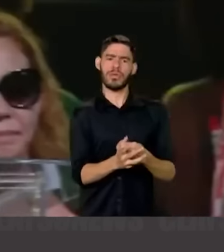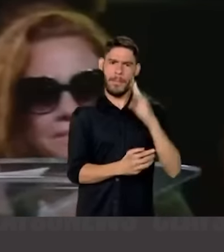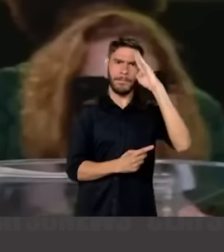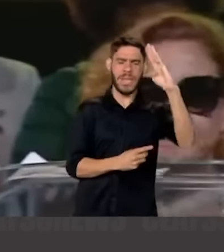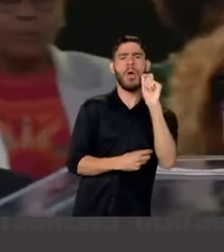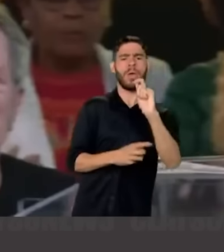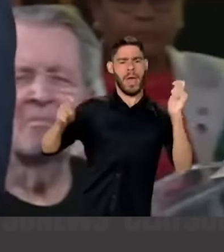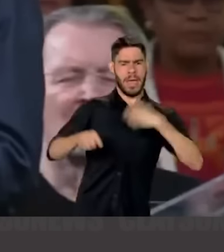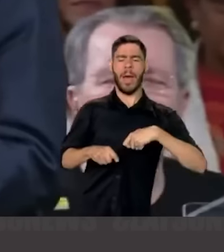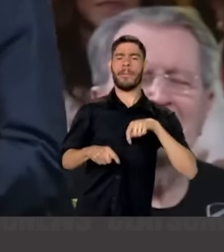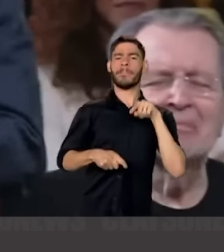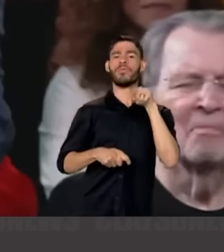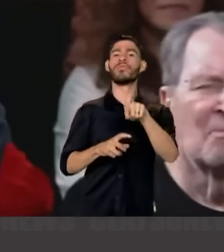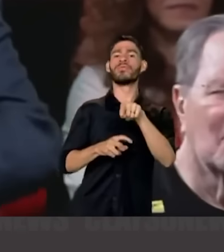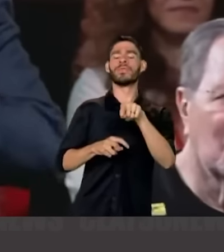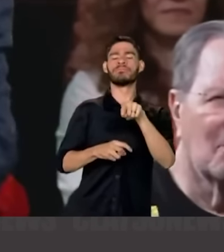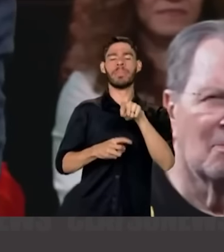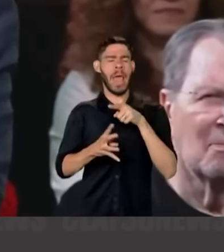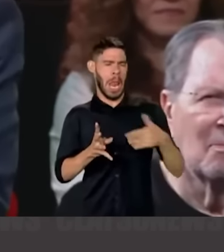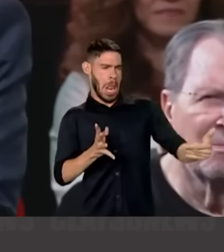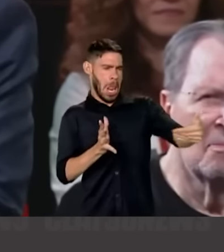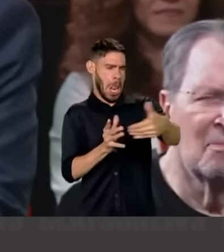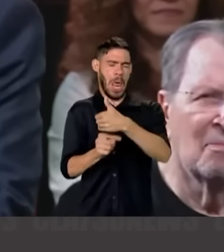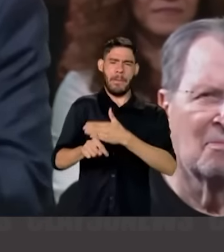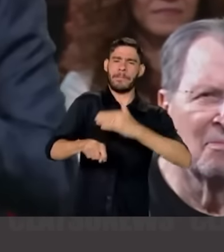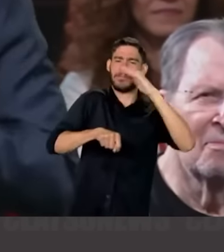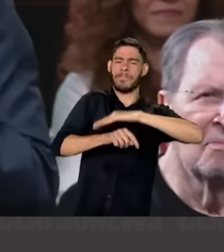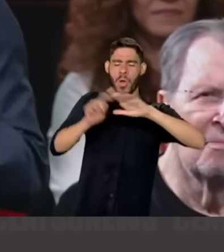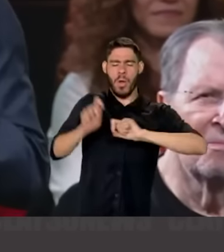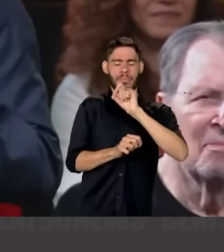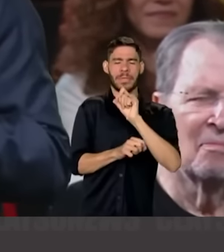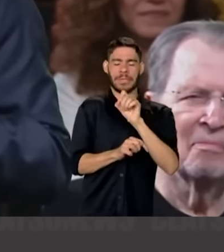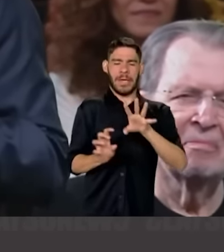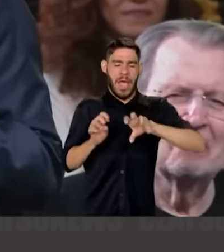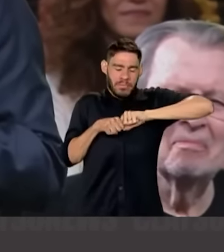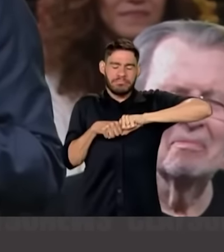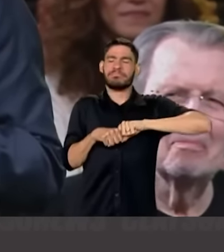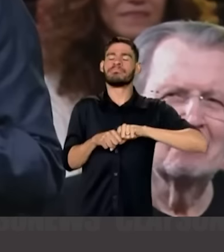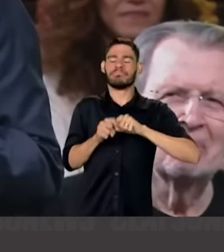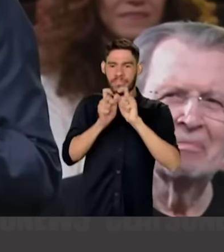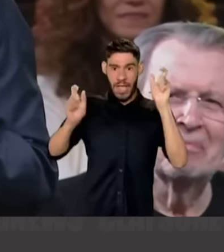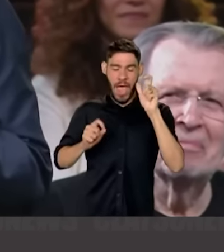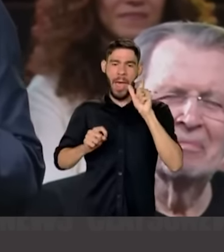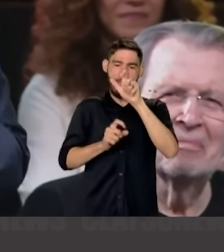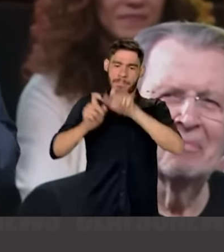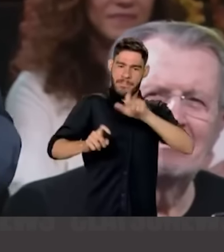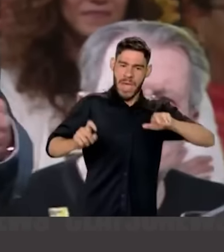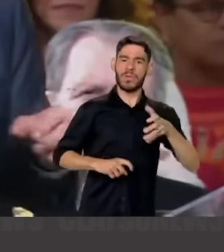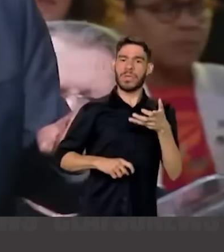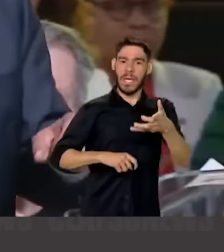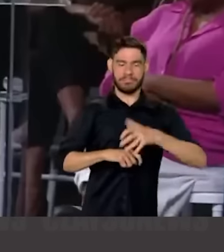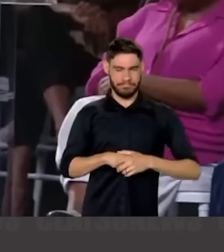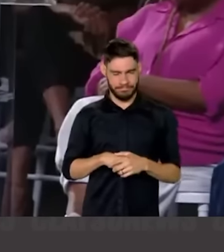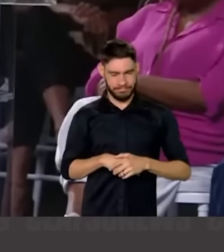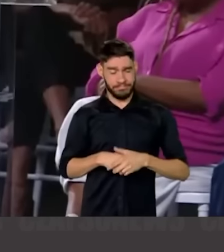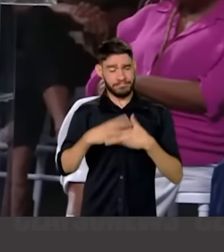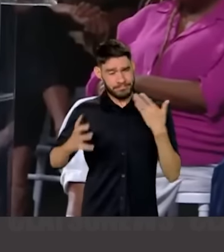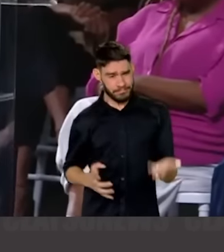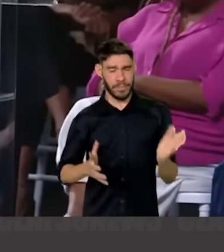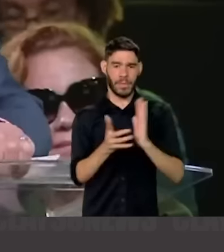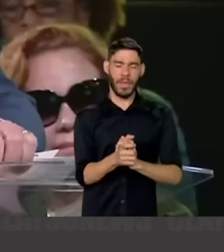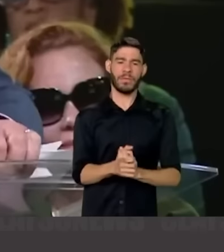sobretudo a competência de você atrair sobre você aquilo que você quer despertar nas pessoas. Então,